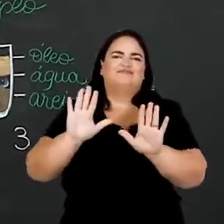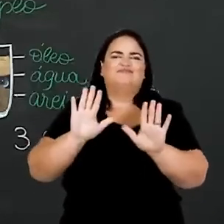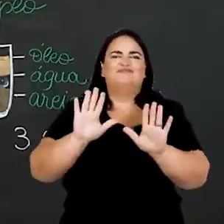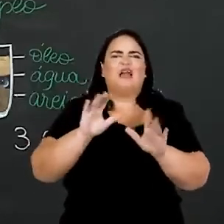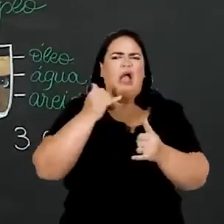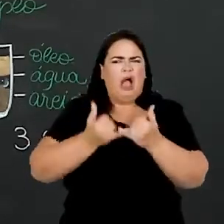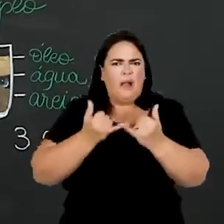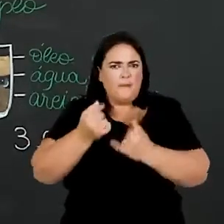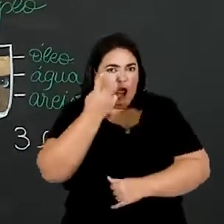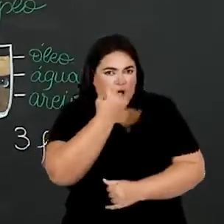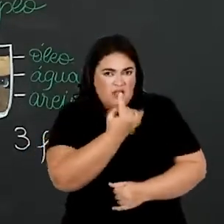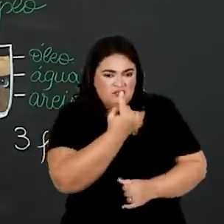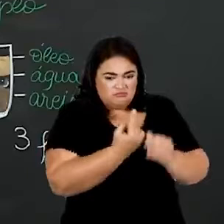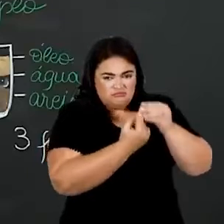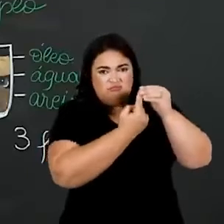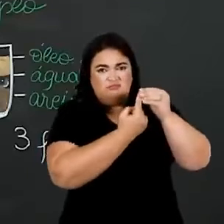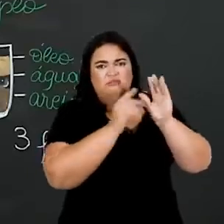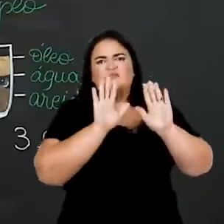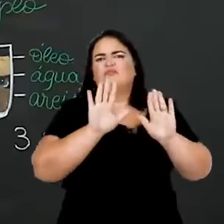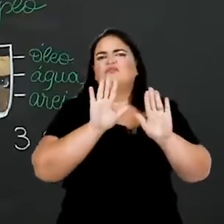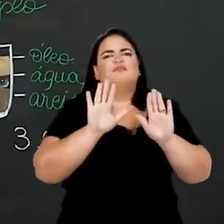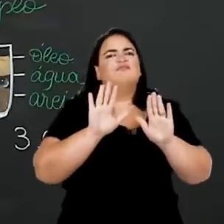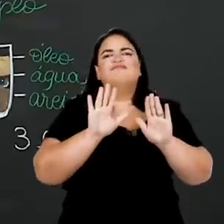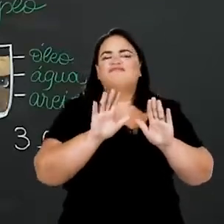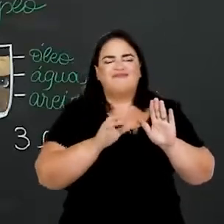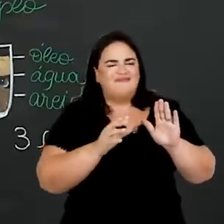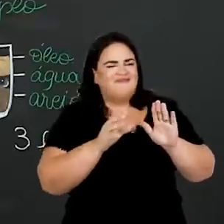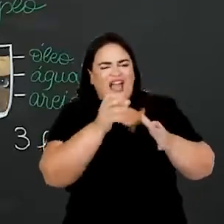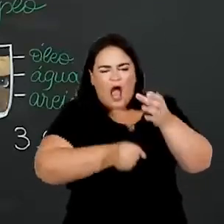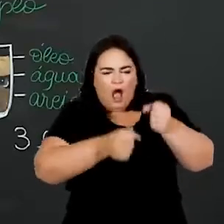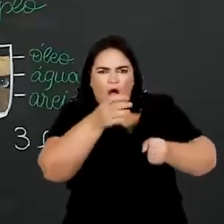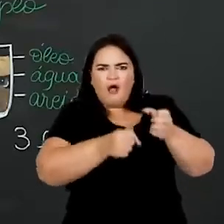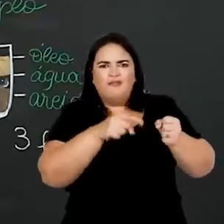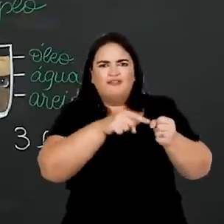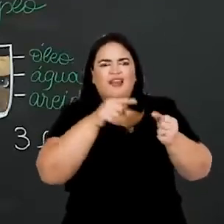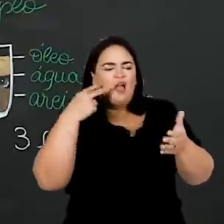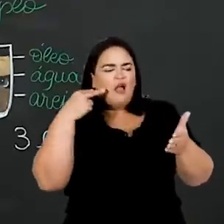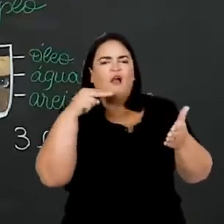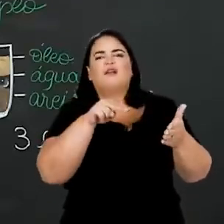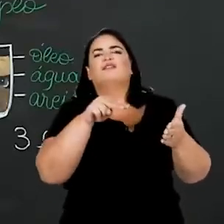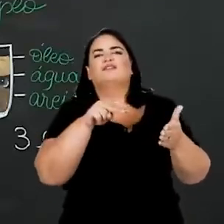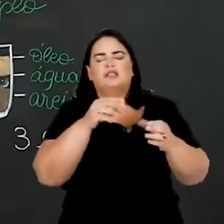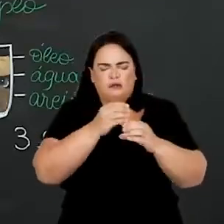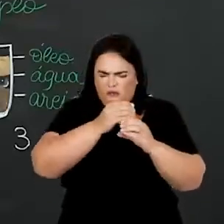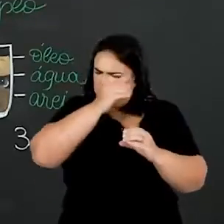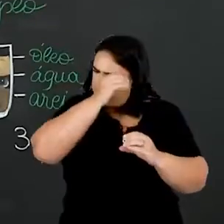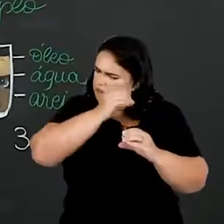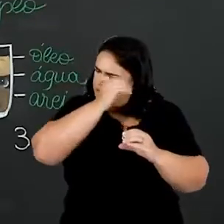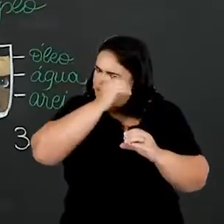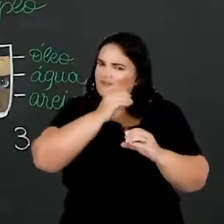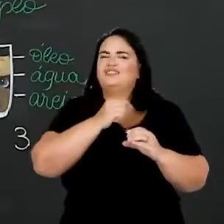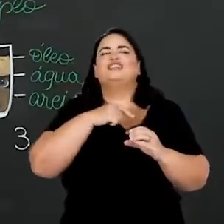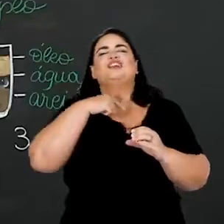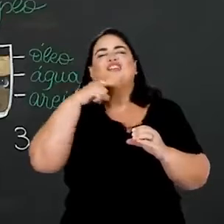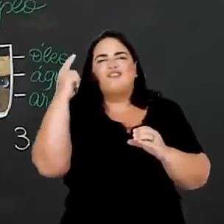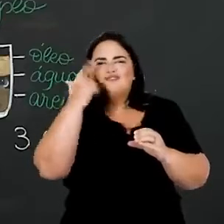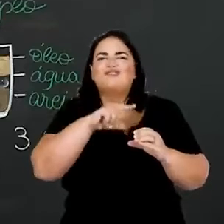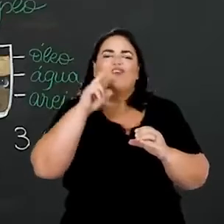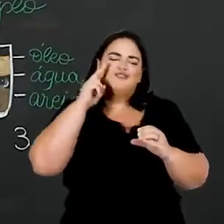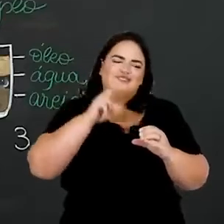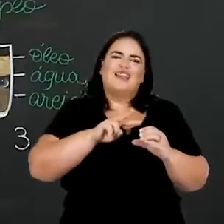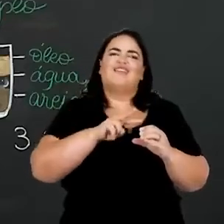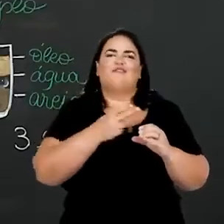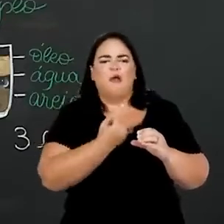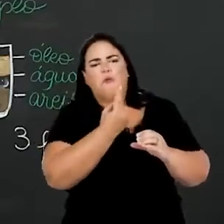Porém, o leite no microscópio é visível a diferença. Ou até se você ferver um pouquinho, já dá aquela nata ali